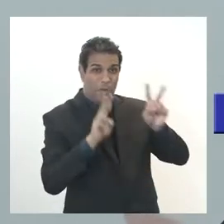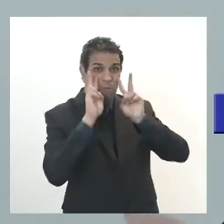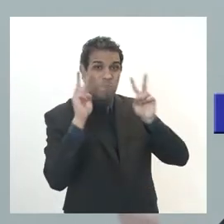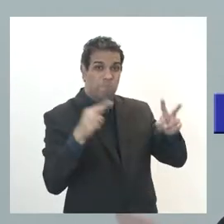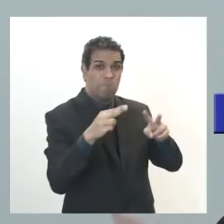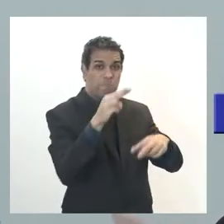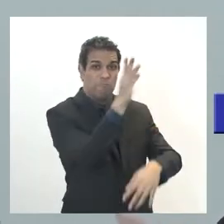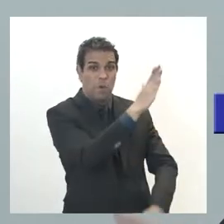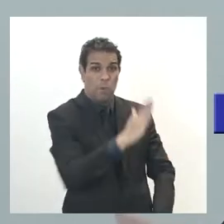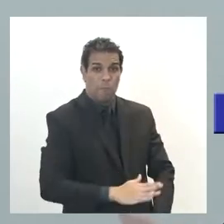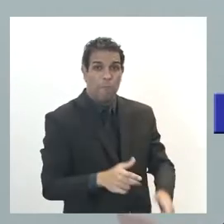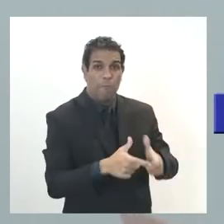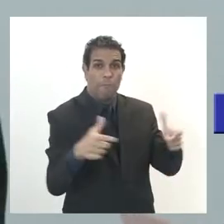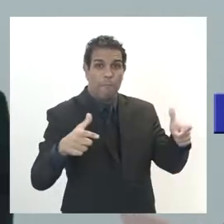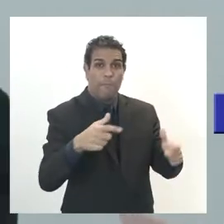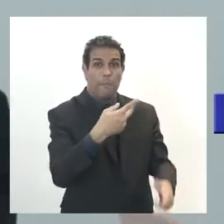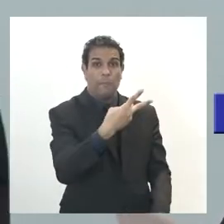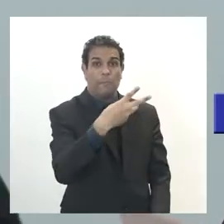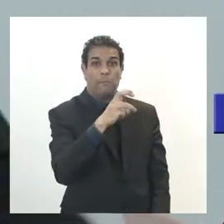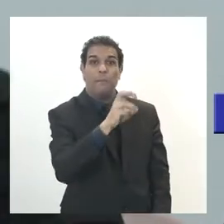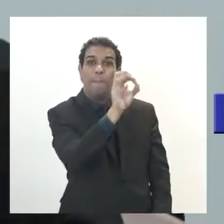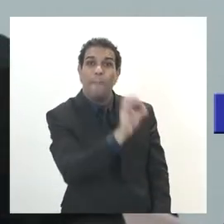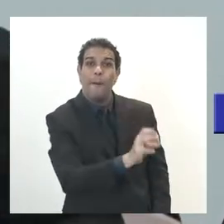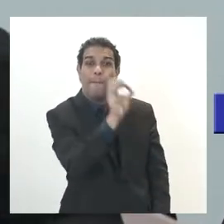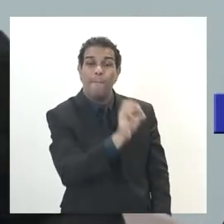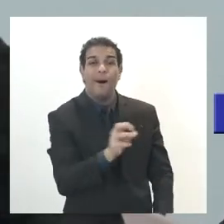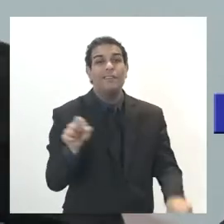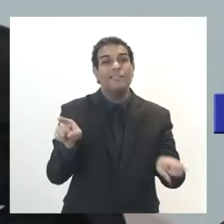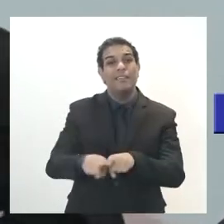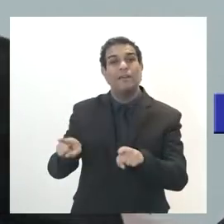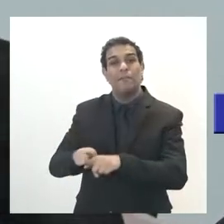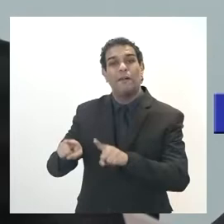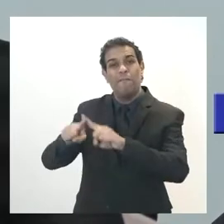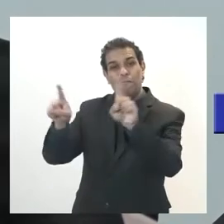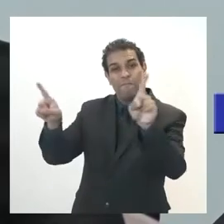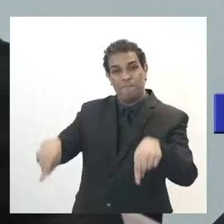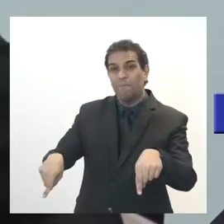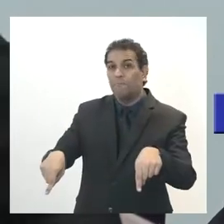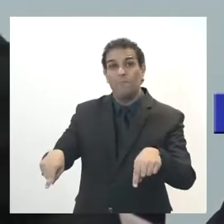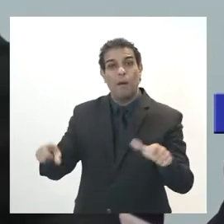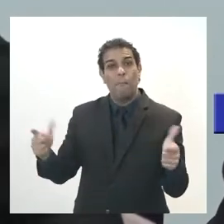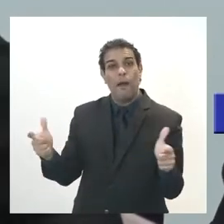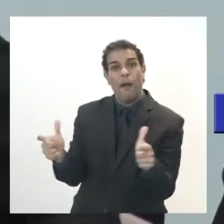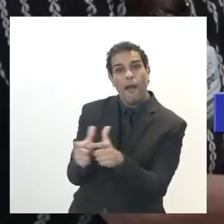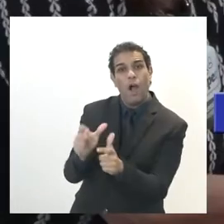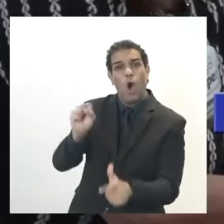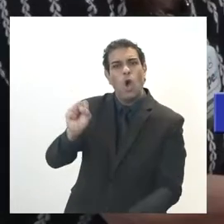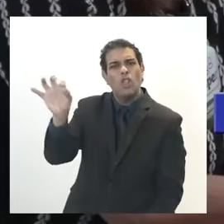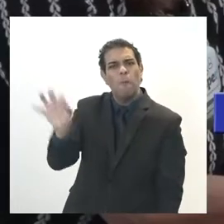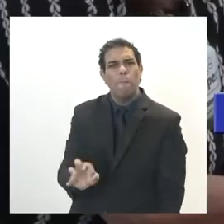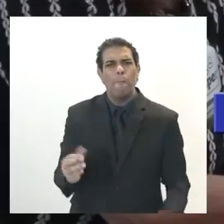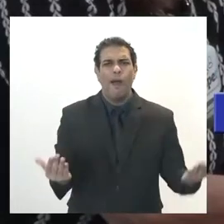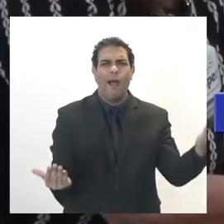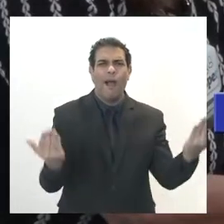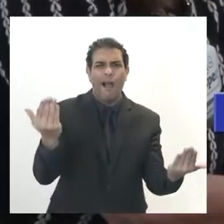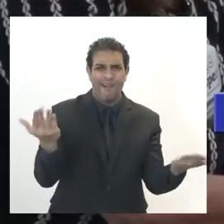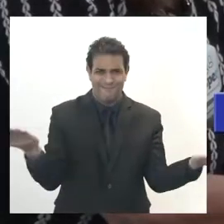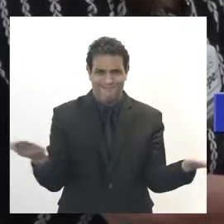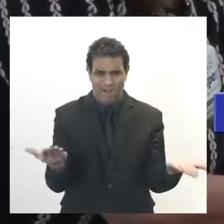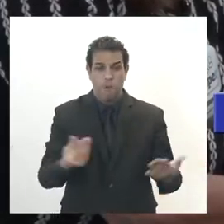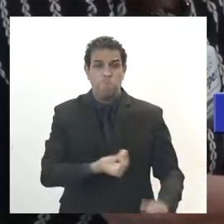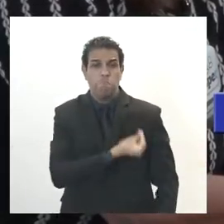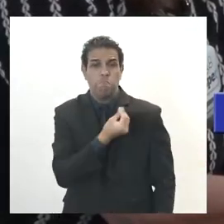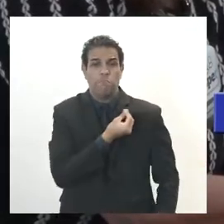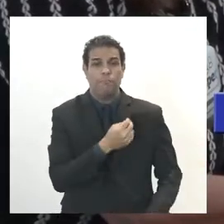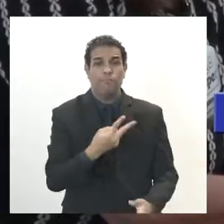cresceu 35% o aumento do número de servidores Flávio foi de apenas oito por cento no período mais recente